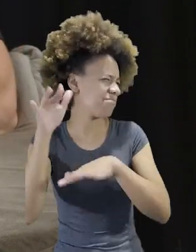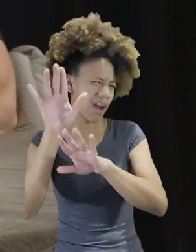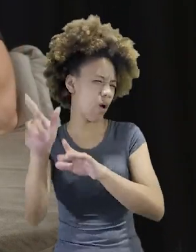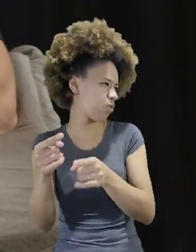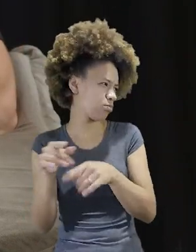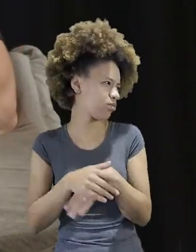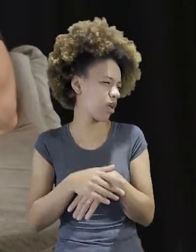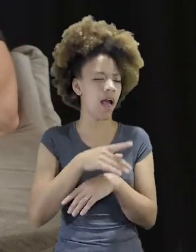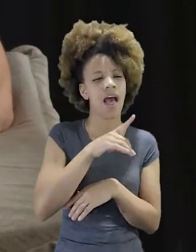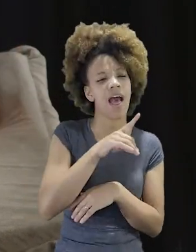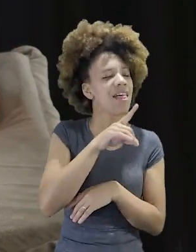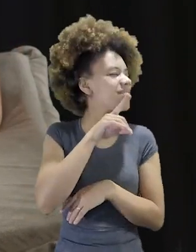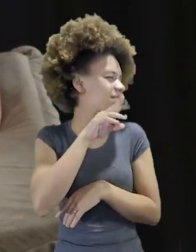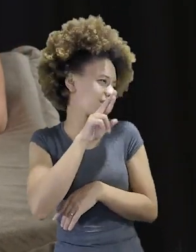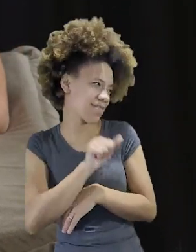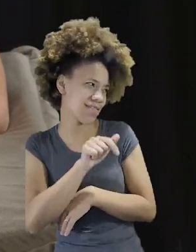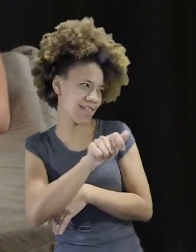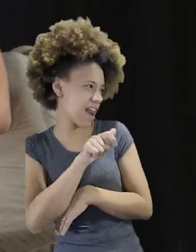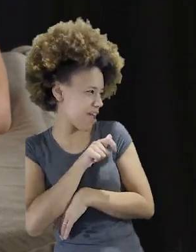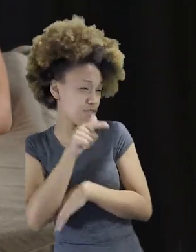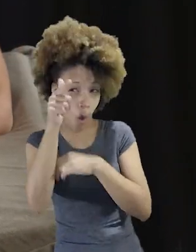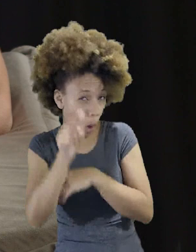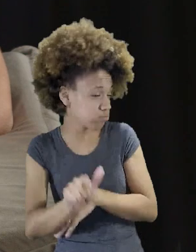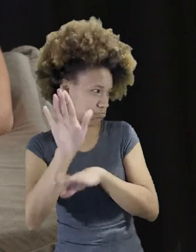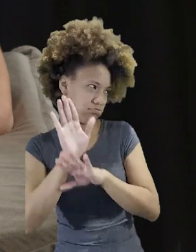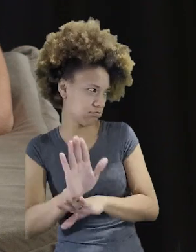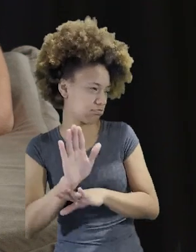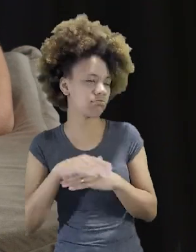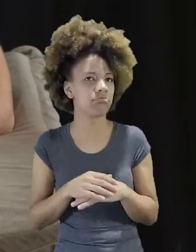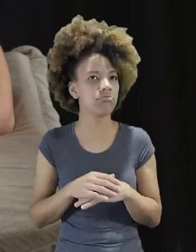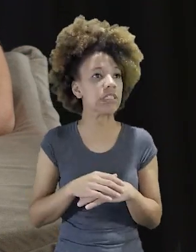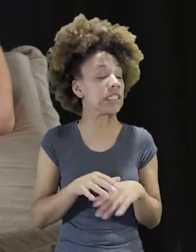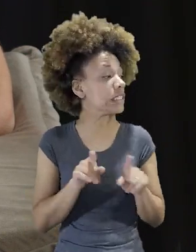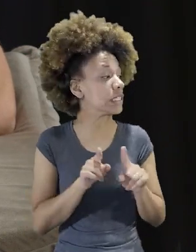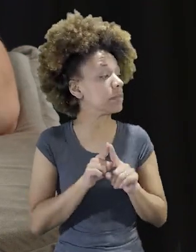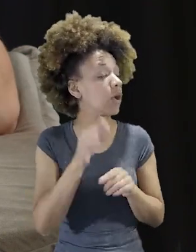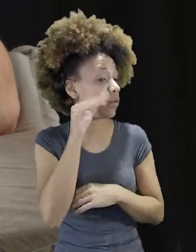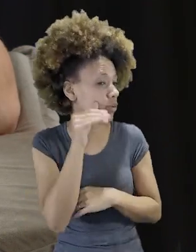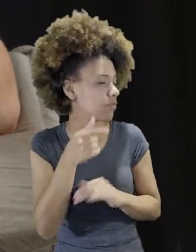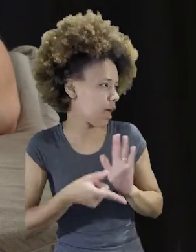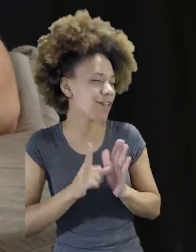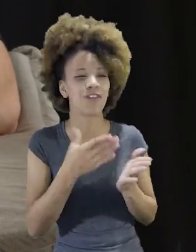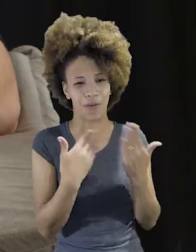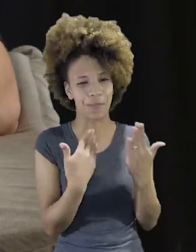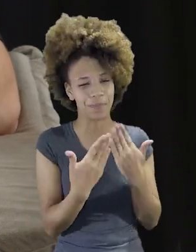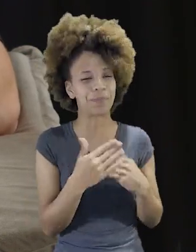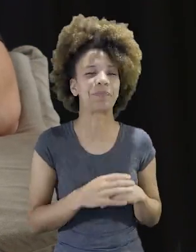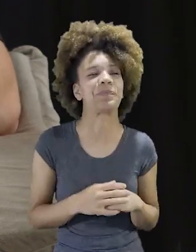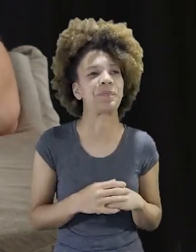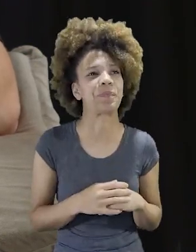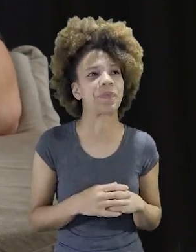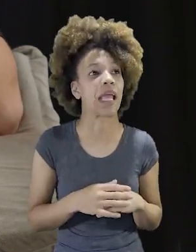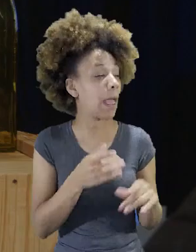mas e a gente tava até falando uma coisa que é muito curiosa antes de começar esse papo que a música Ela tem muito a ver quando você tem aqueles